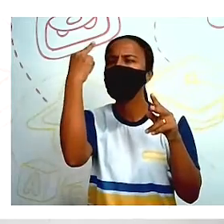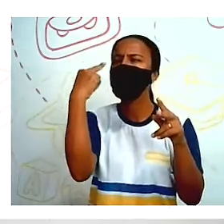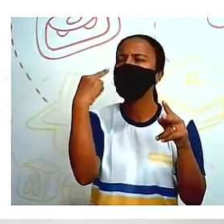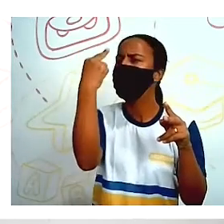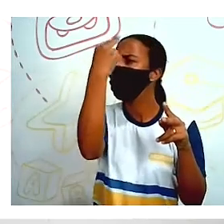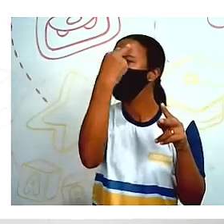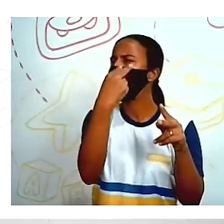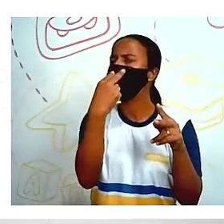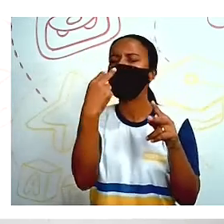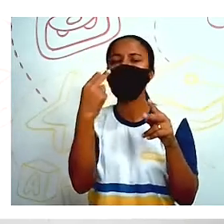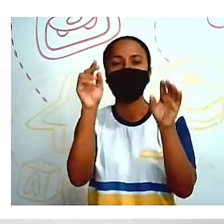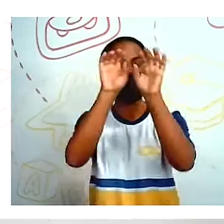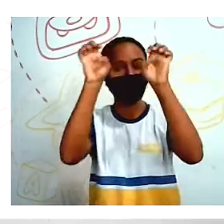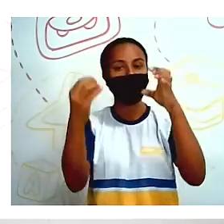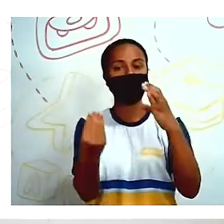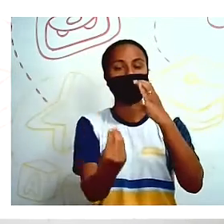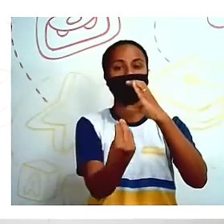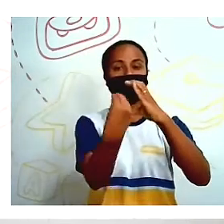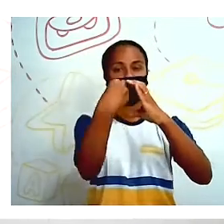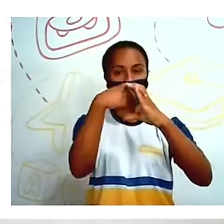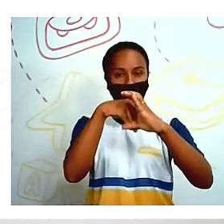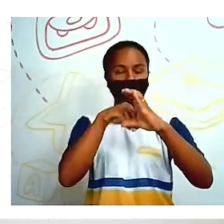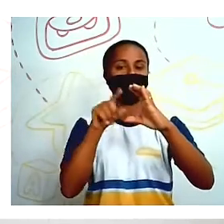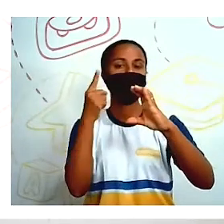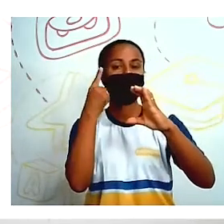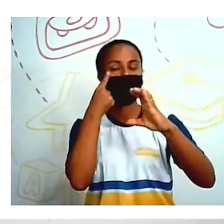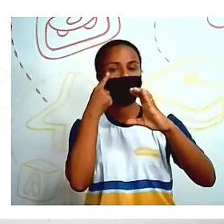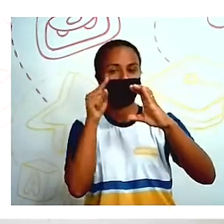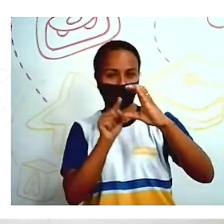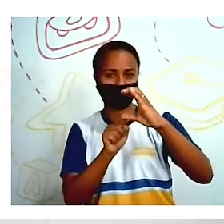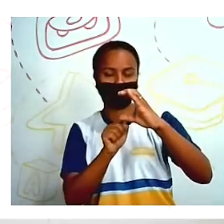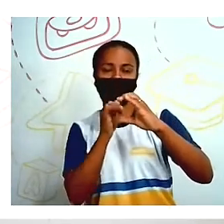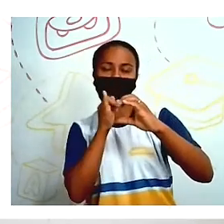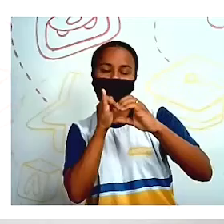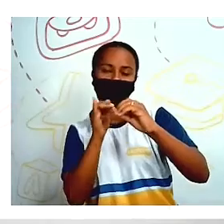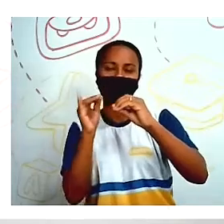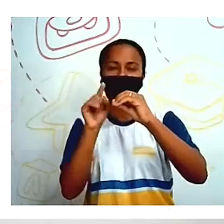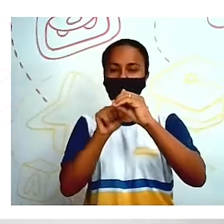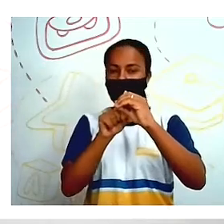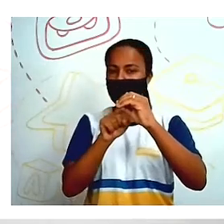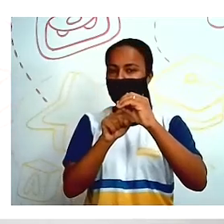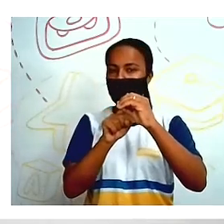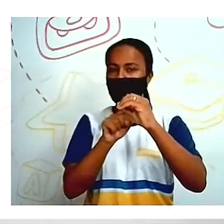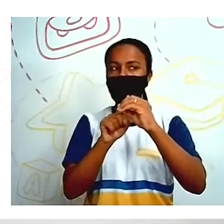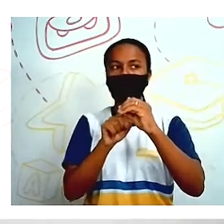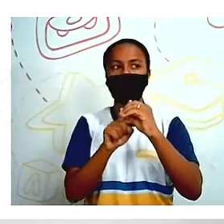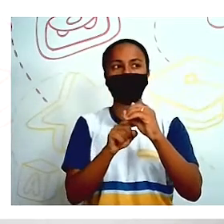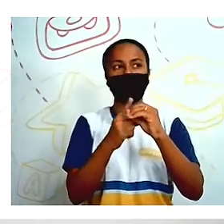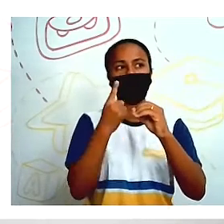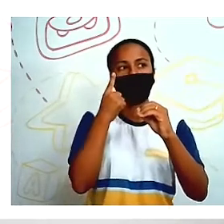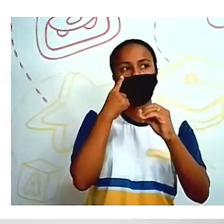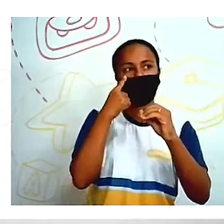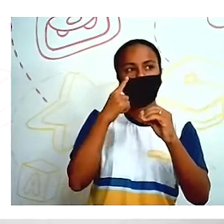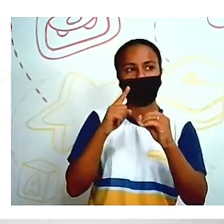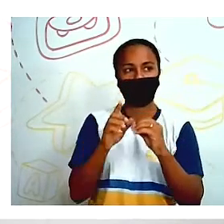sabe que tem toda uma estrutura interna que ajuda no bom funcionamento dos nossos olhos. E os olhos, eles